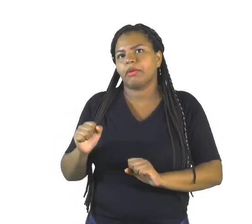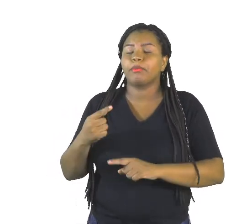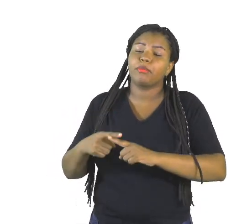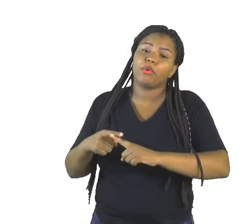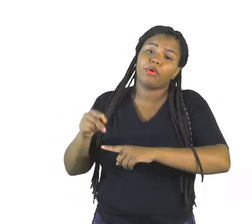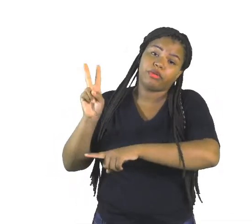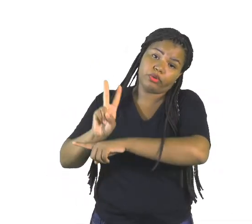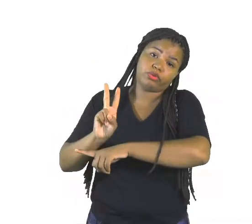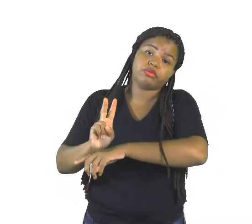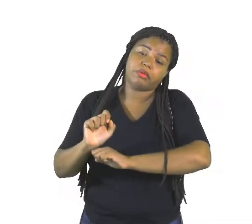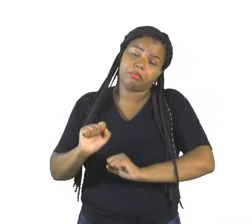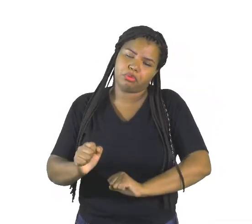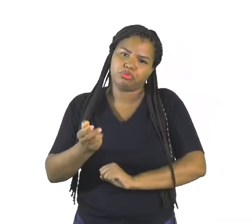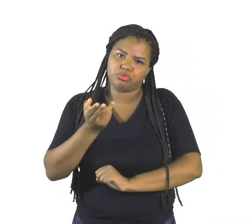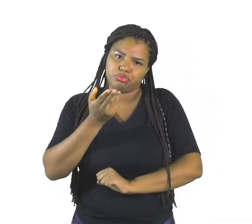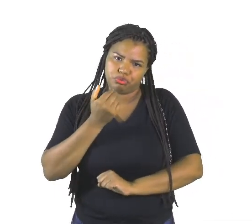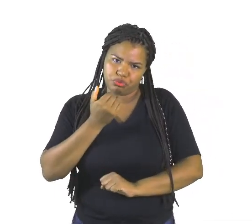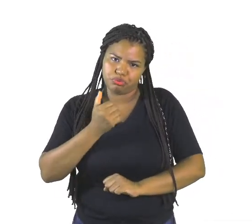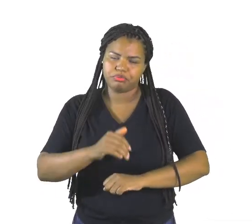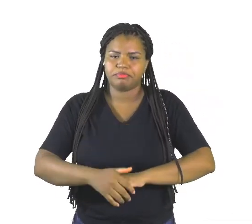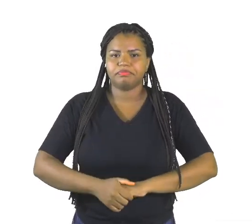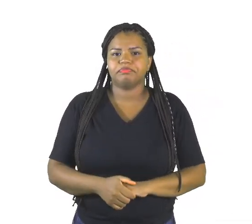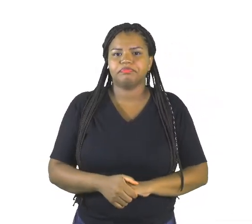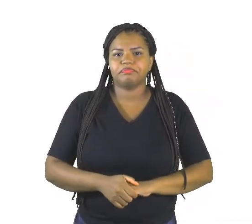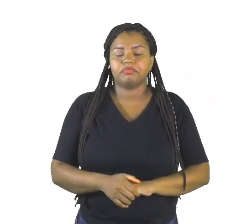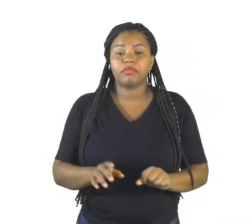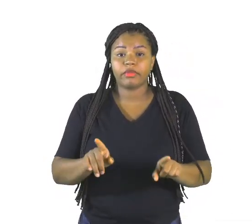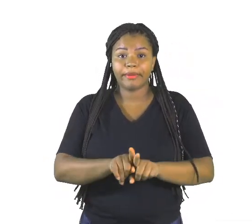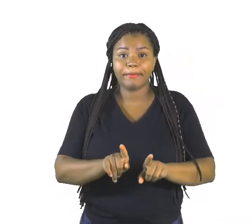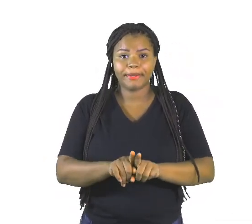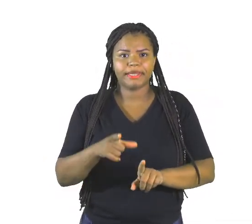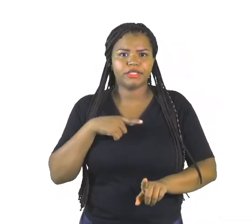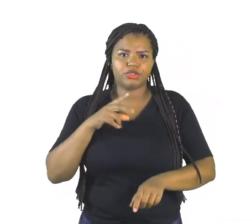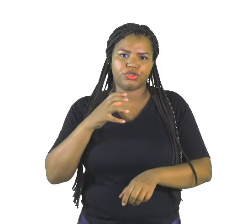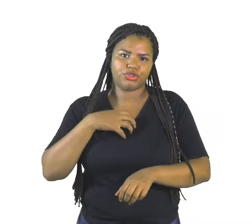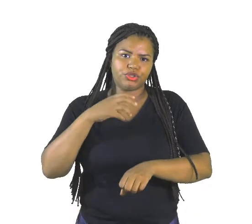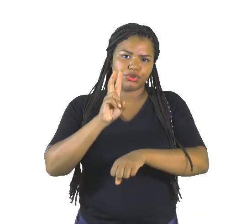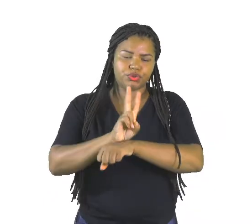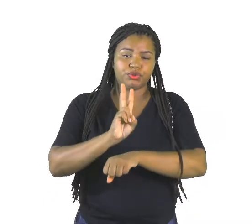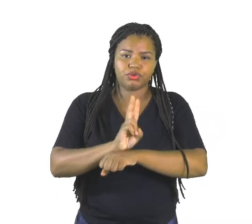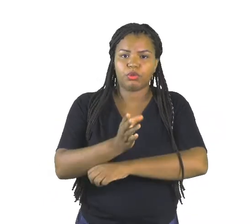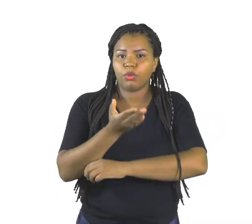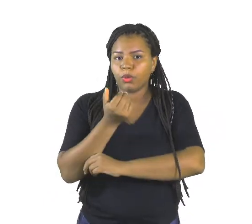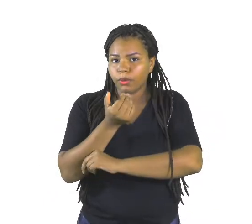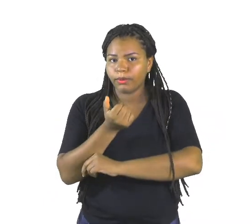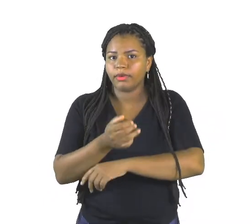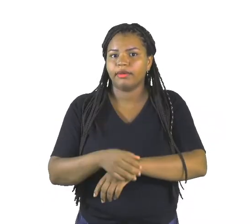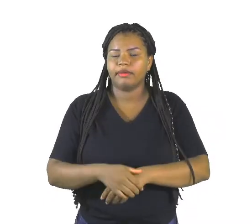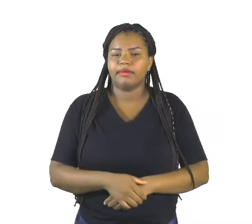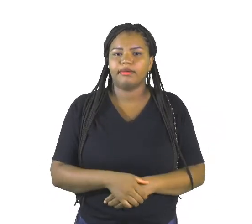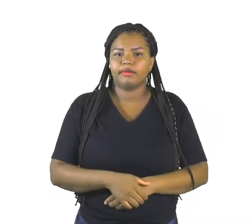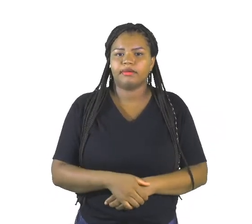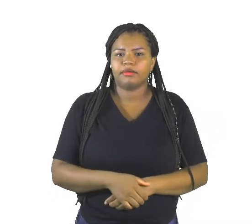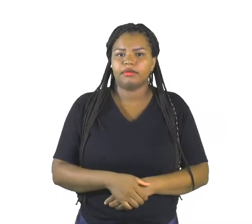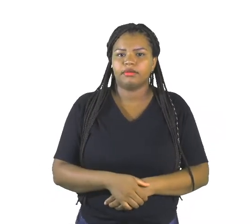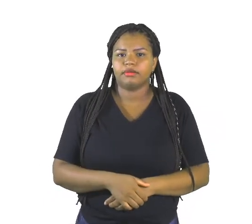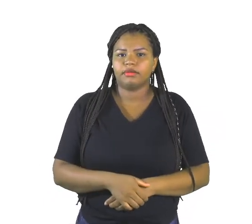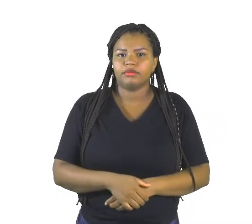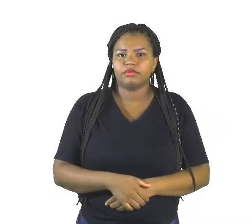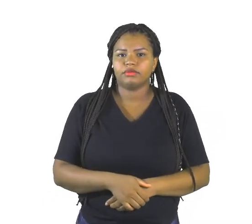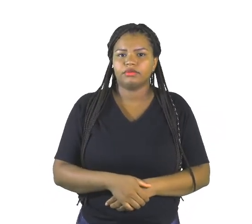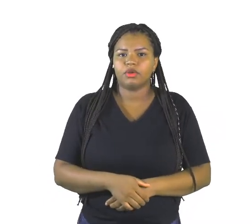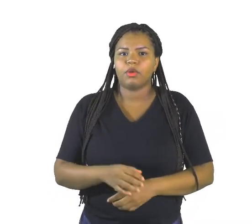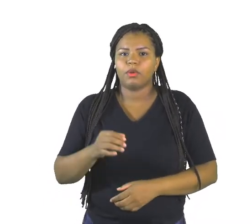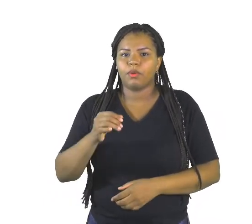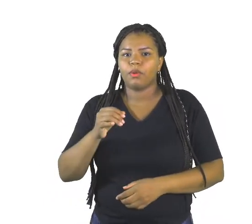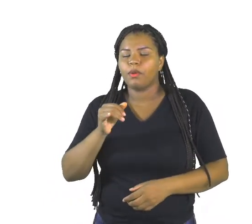o consumo. Também tem uma forma de conservar alimentos, né, com a colocação de